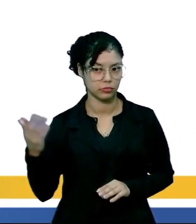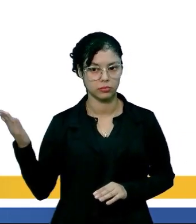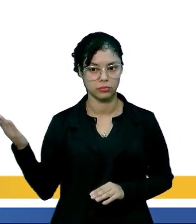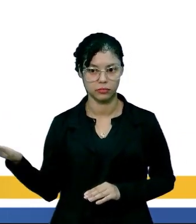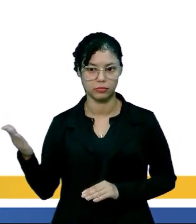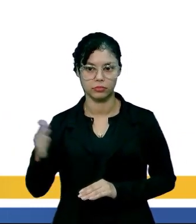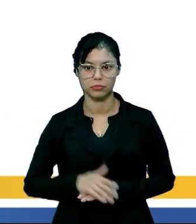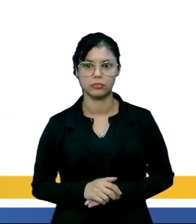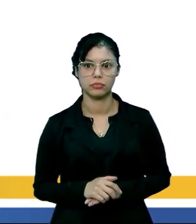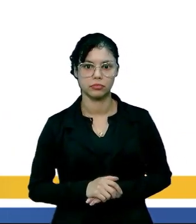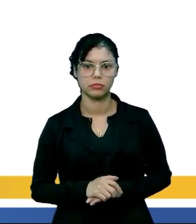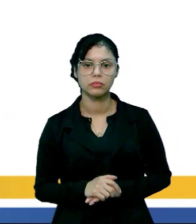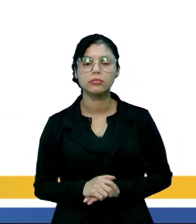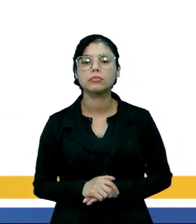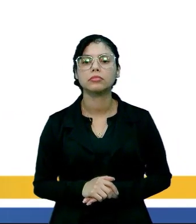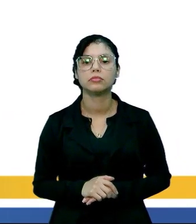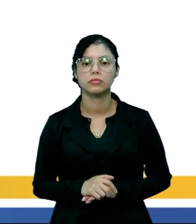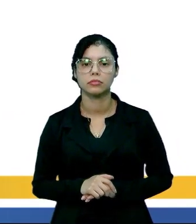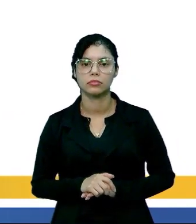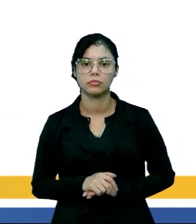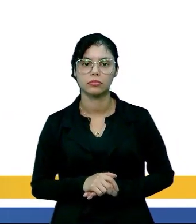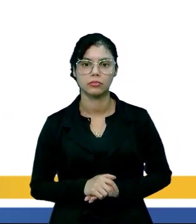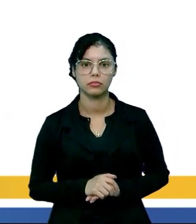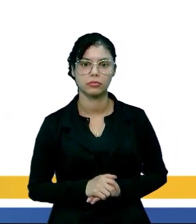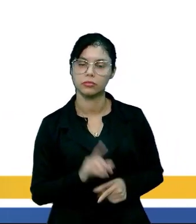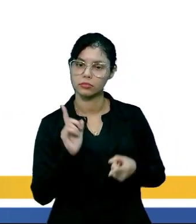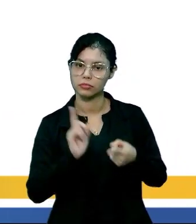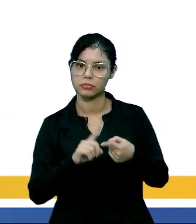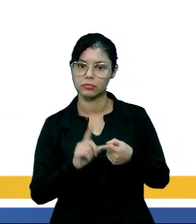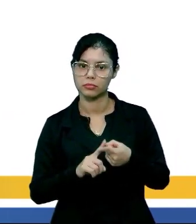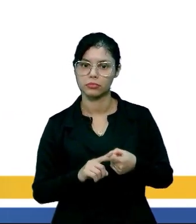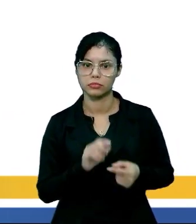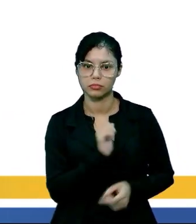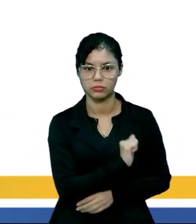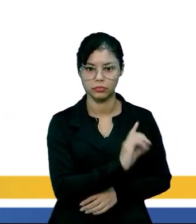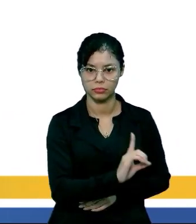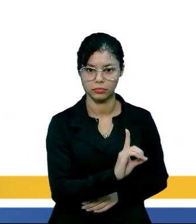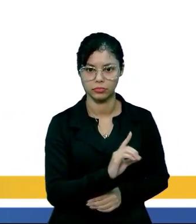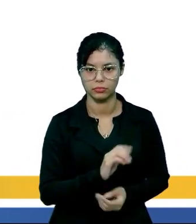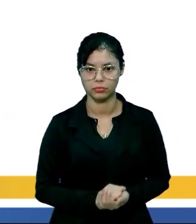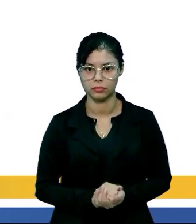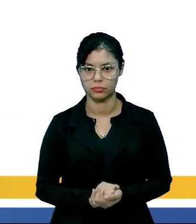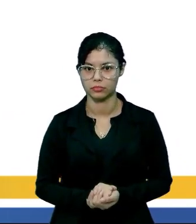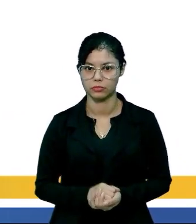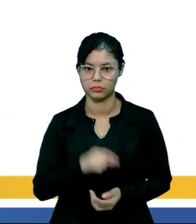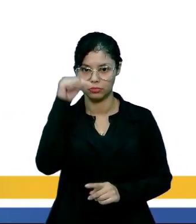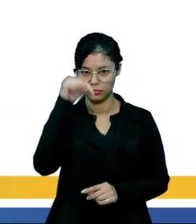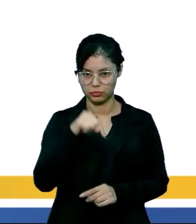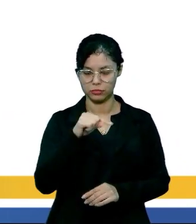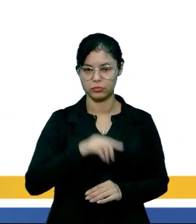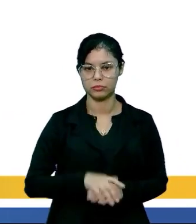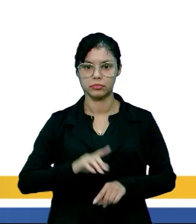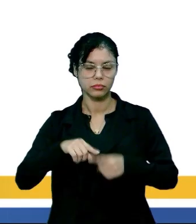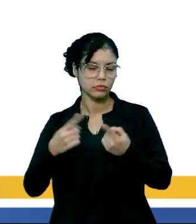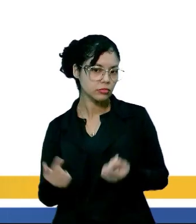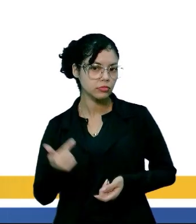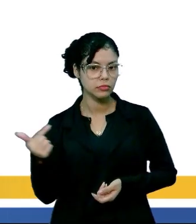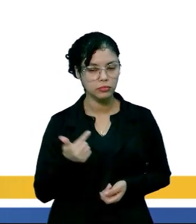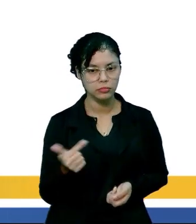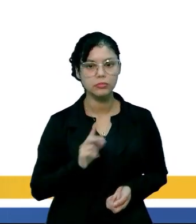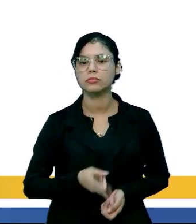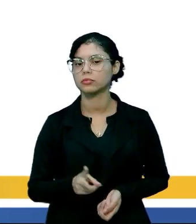ó. Sendo que no primeiro corte vai ficar só o AD e o centro. Porém, o segundo